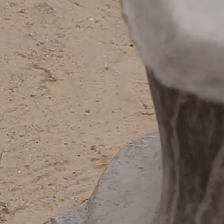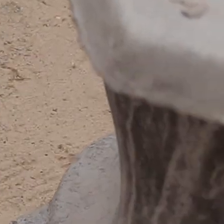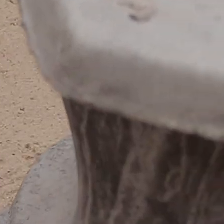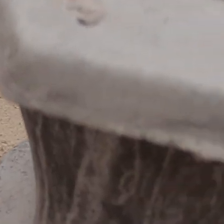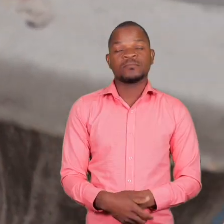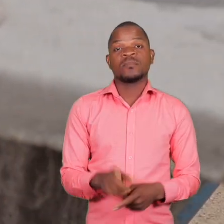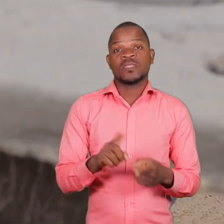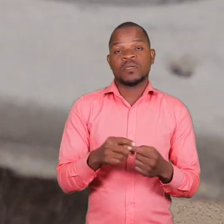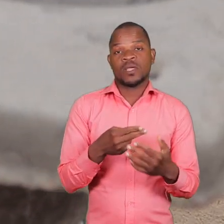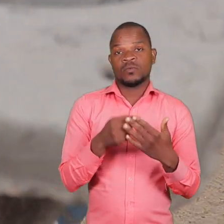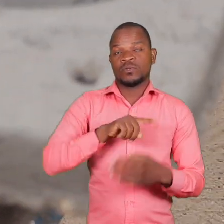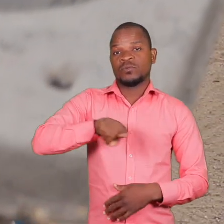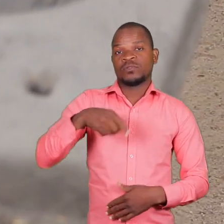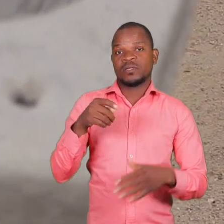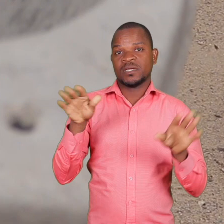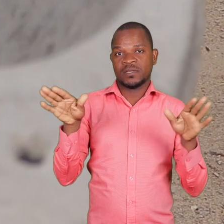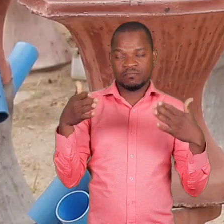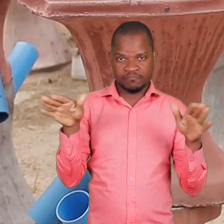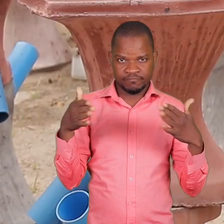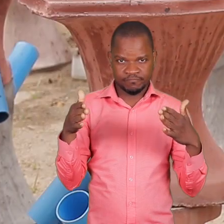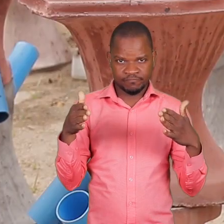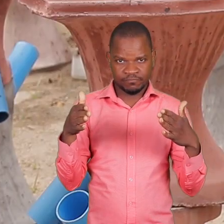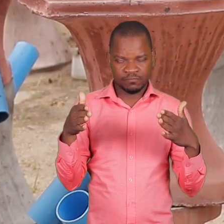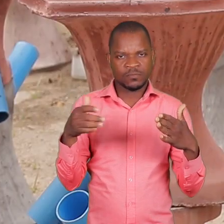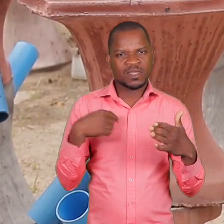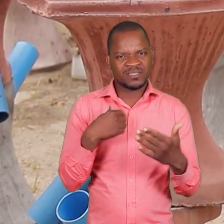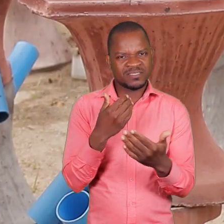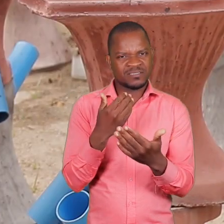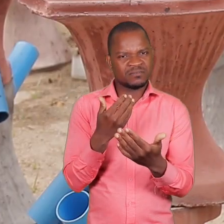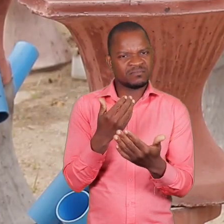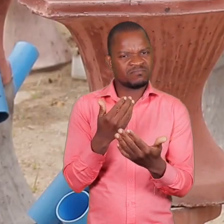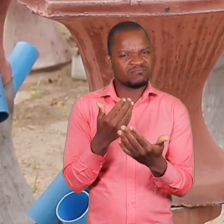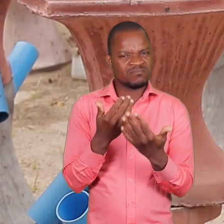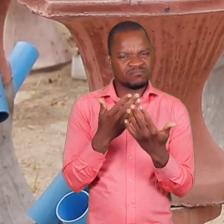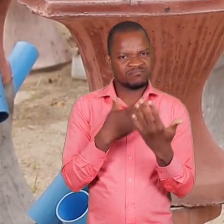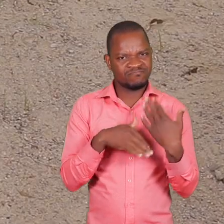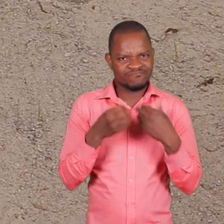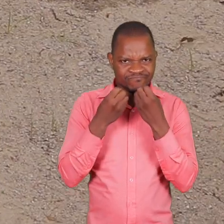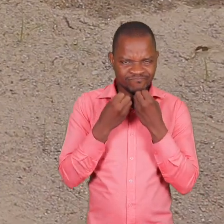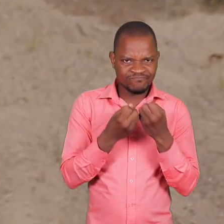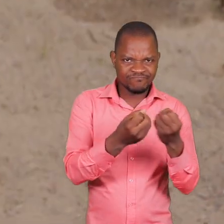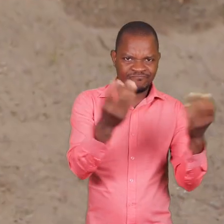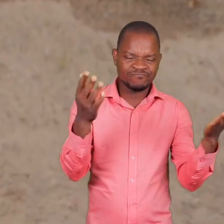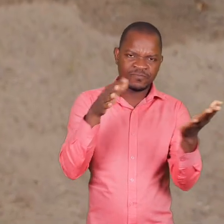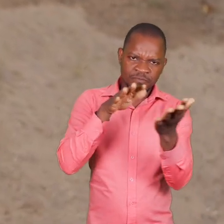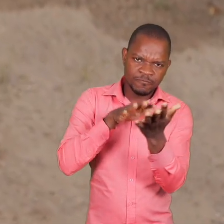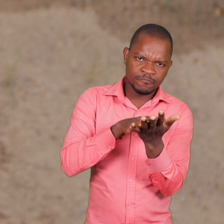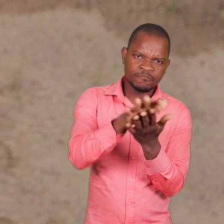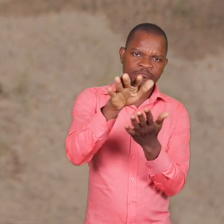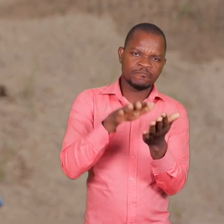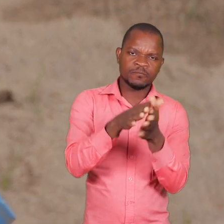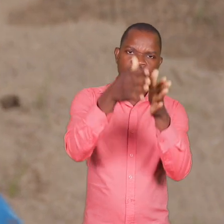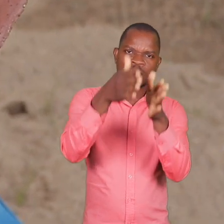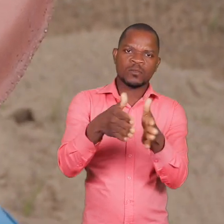Em nome da Sussamate, eu posso mesmo ajudar a consciencializar o pessoal, dizer que